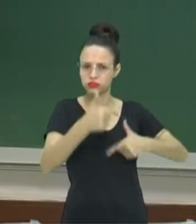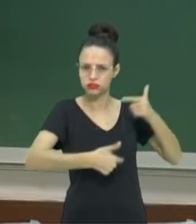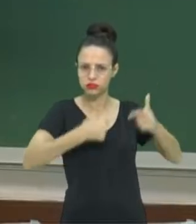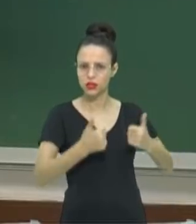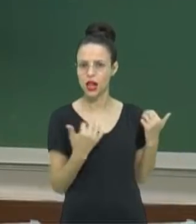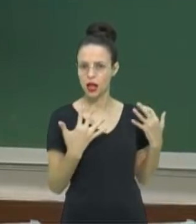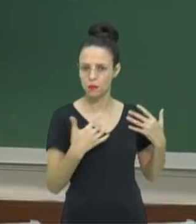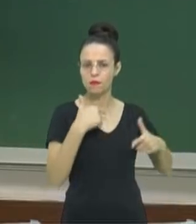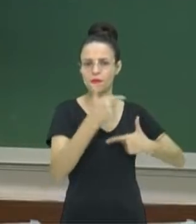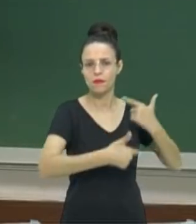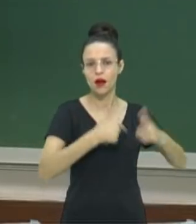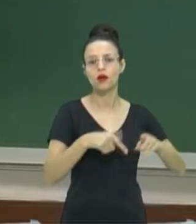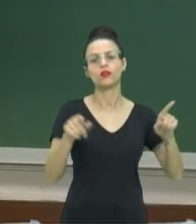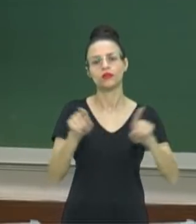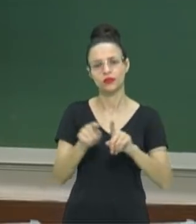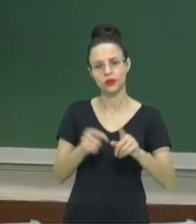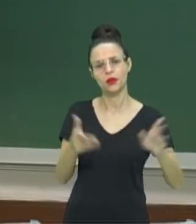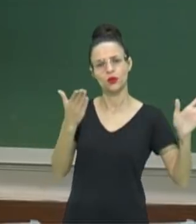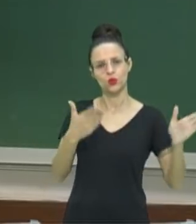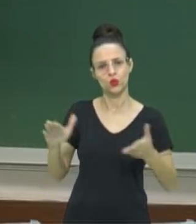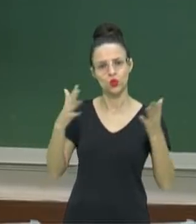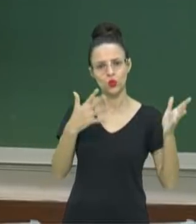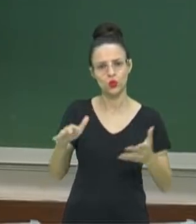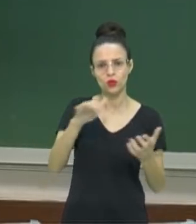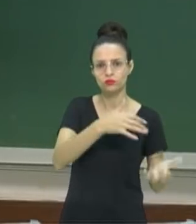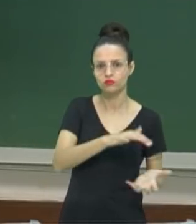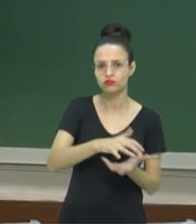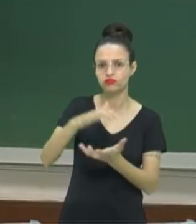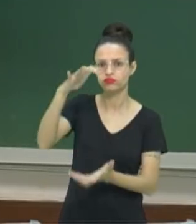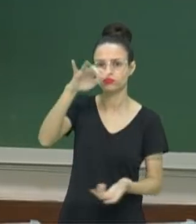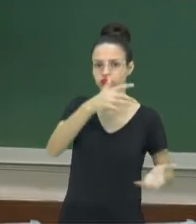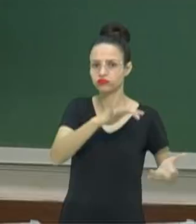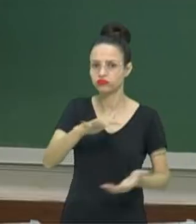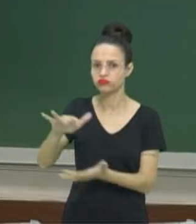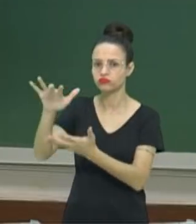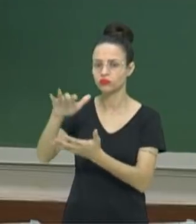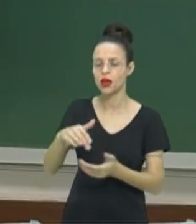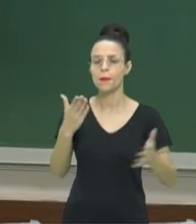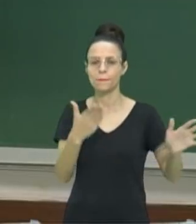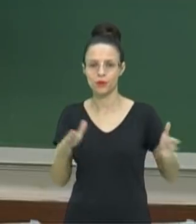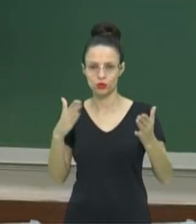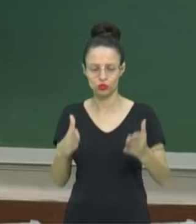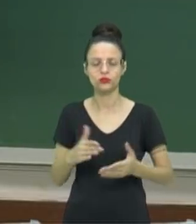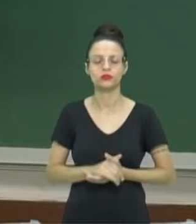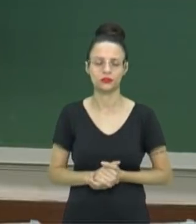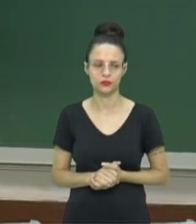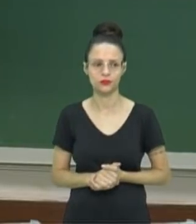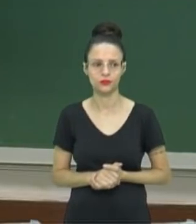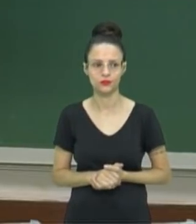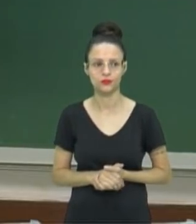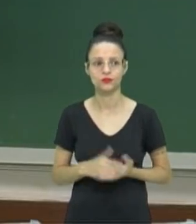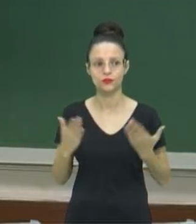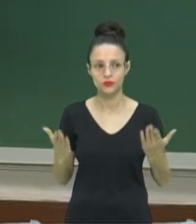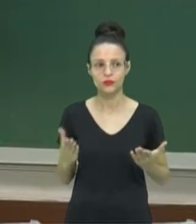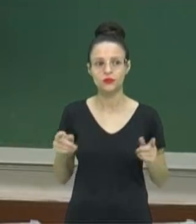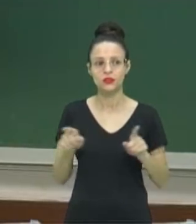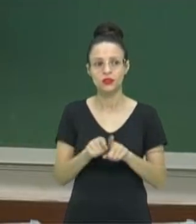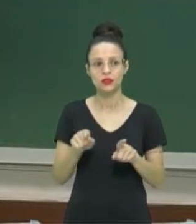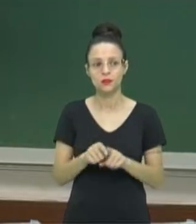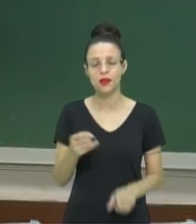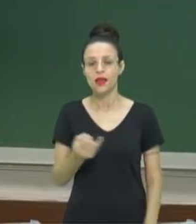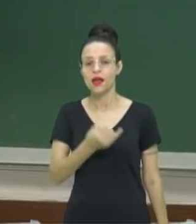pessoas, quanto no volume de produção, na quantidade de coisas que são produzidas, certo? E aí tem